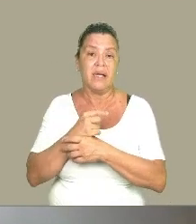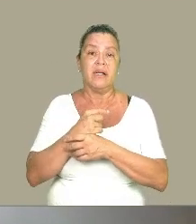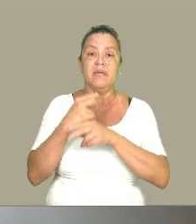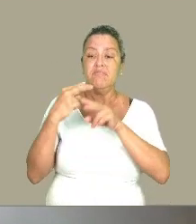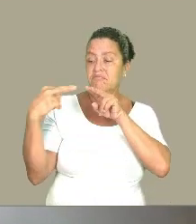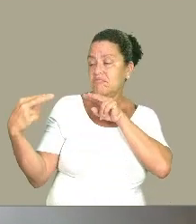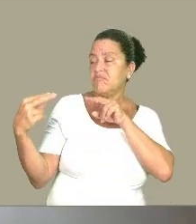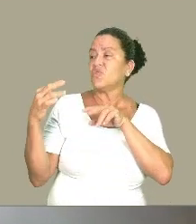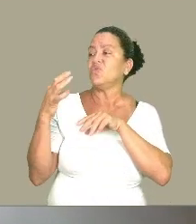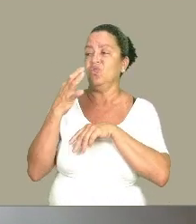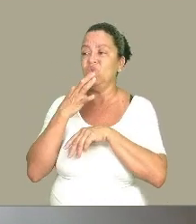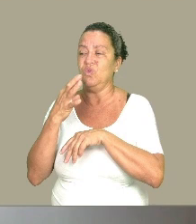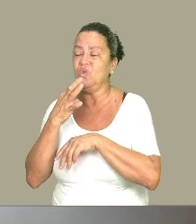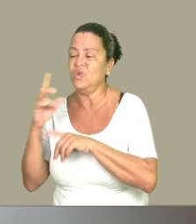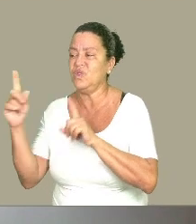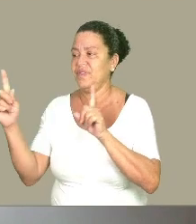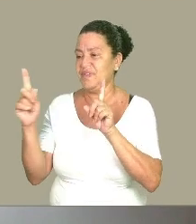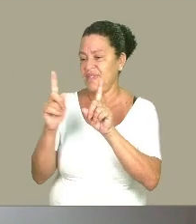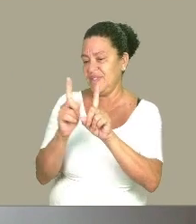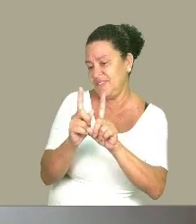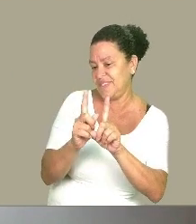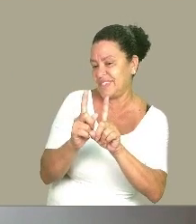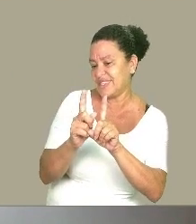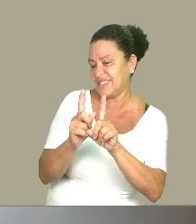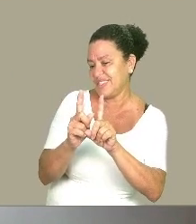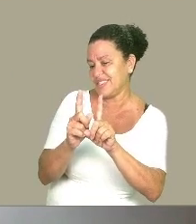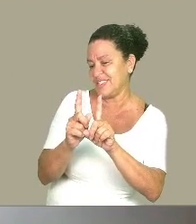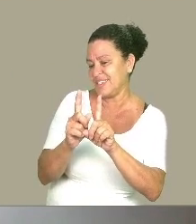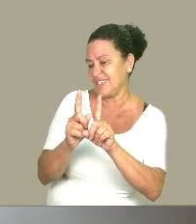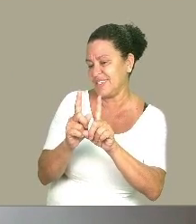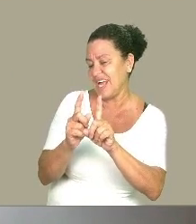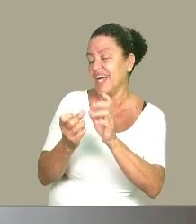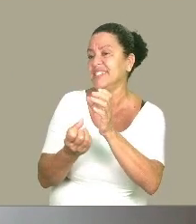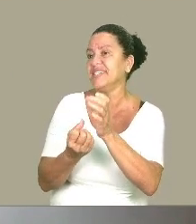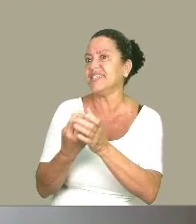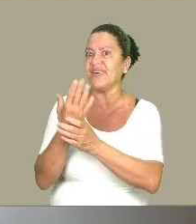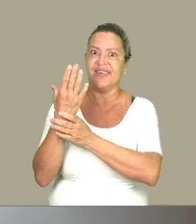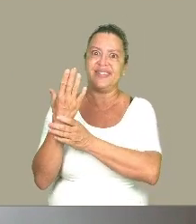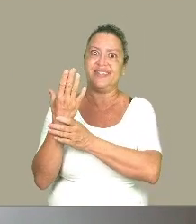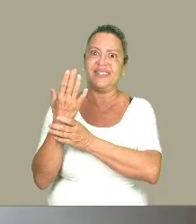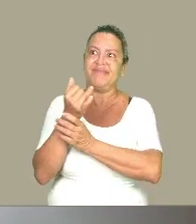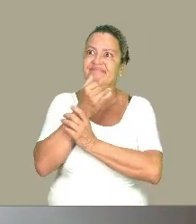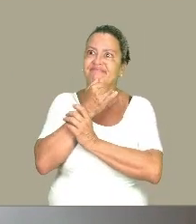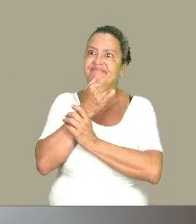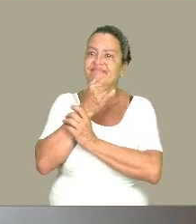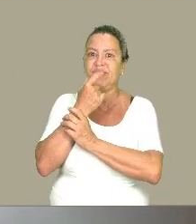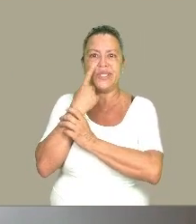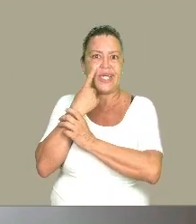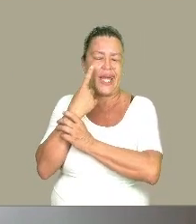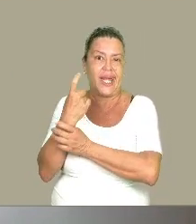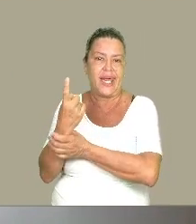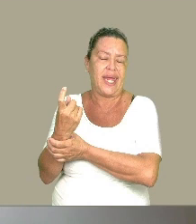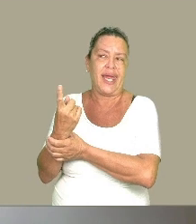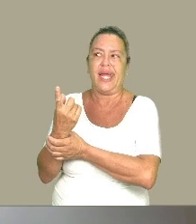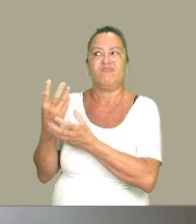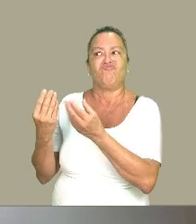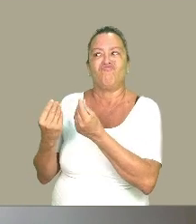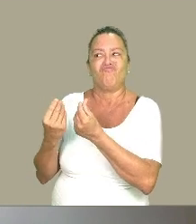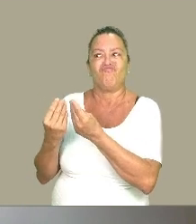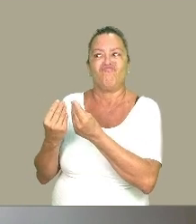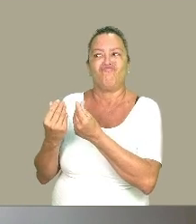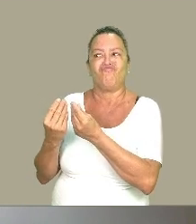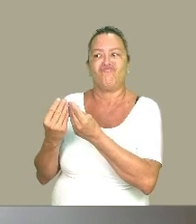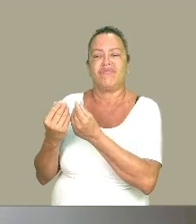se conhecem, se aproximam, e daí surge ali um interesse, né? Surge um enlace,